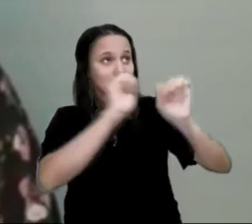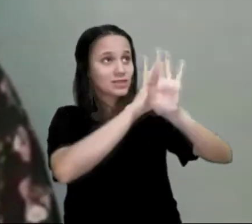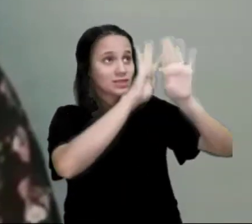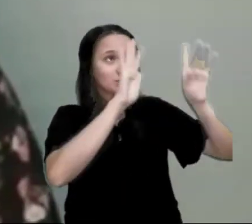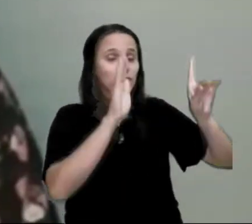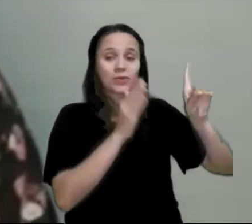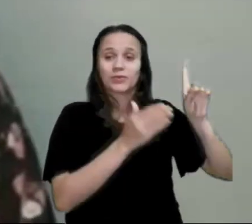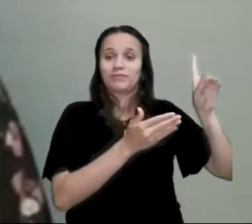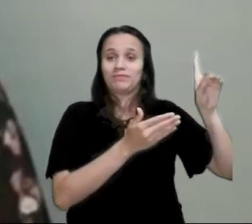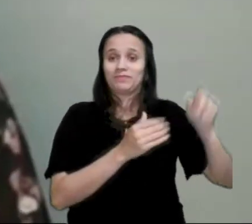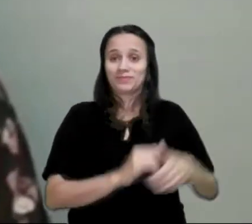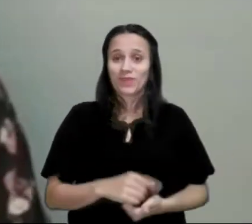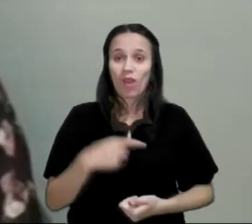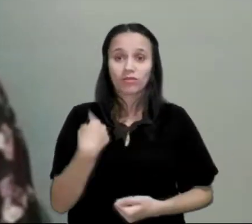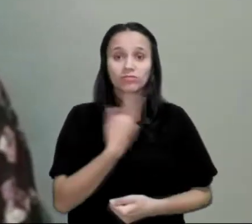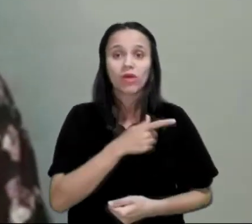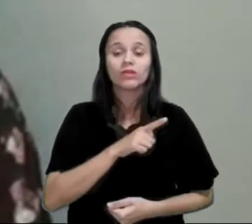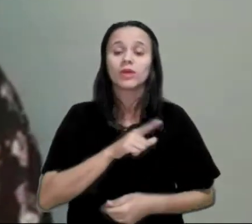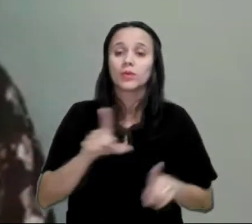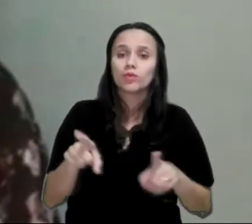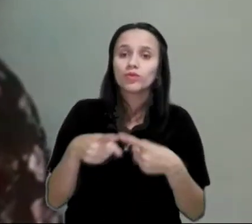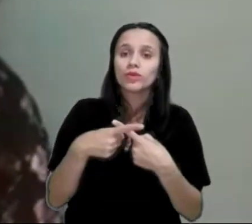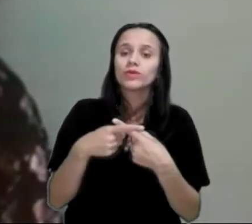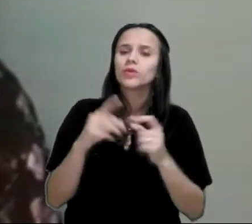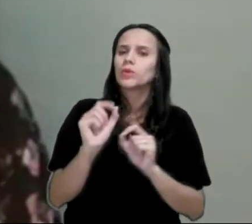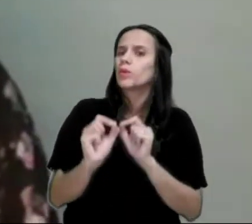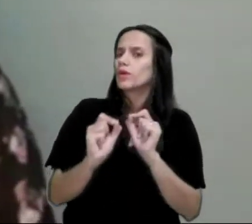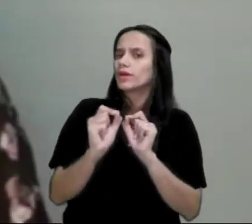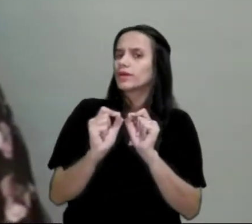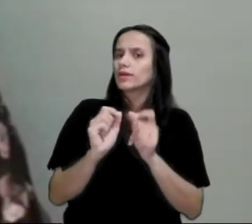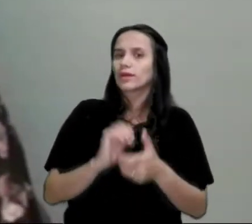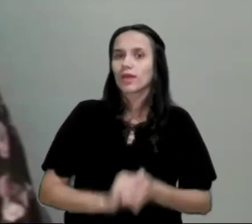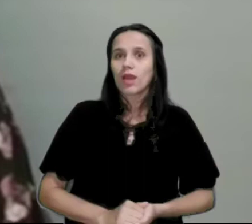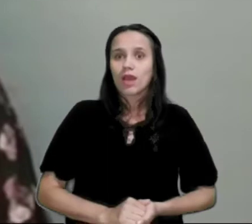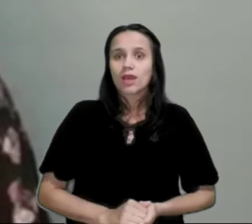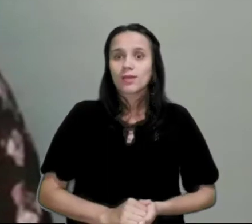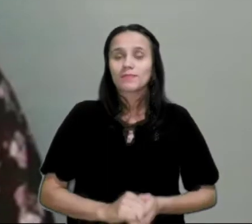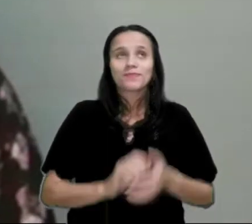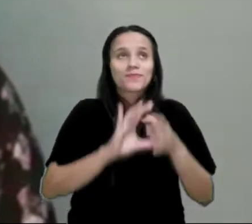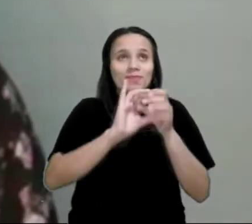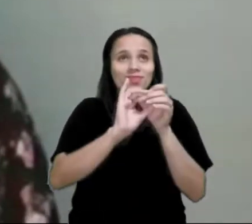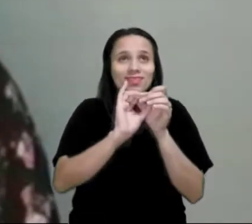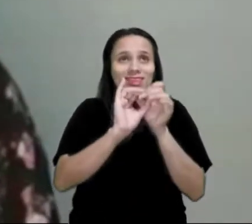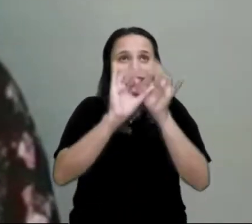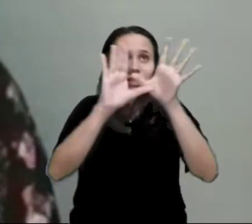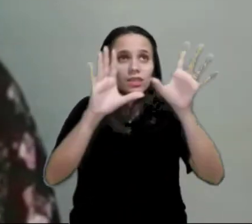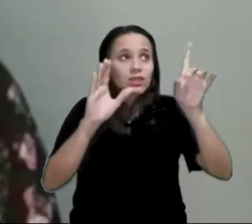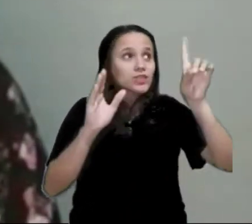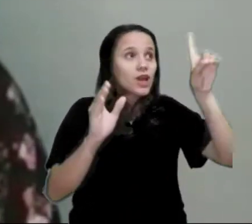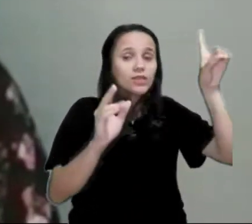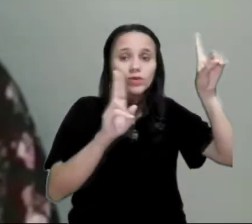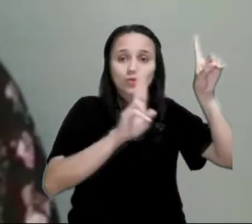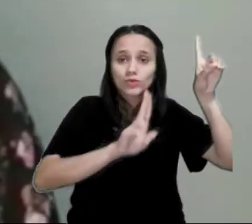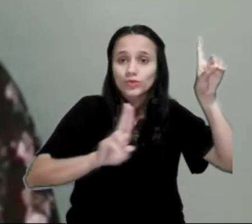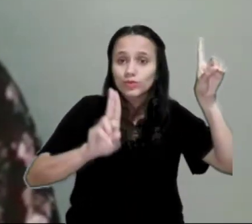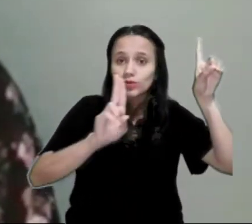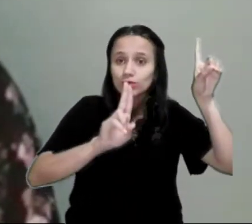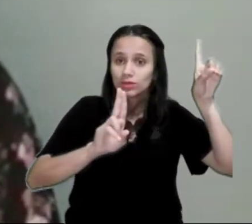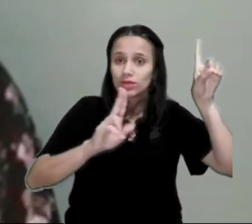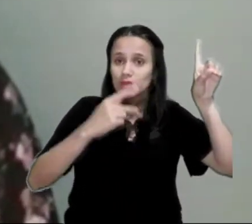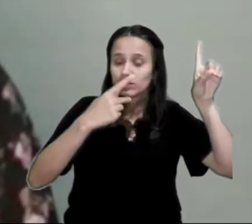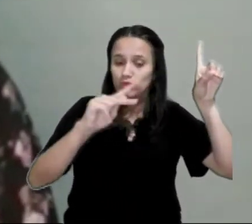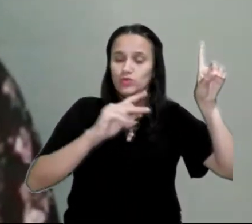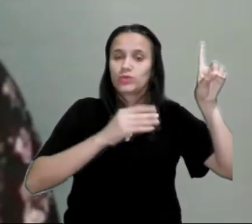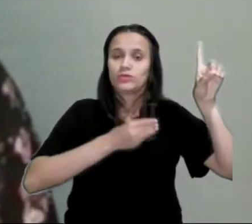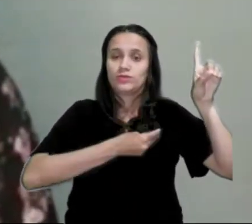O desafio, o nosso desafio, o meu e o seu, é se deixar ser usado por